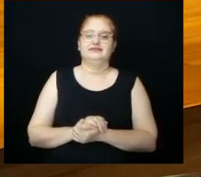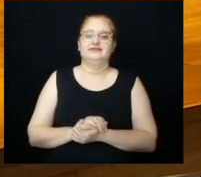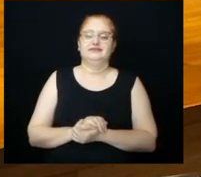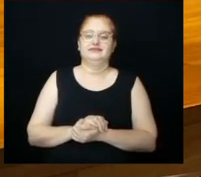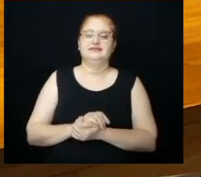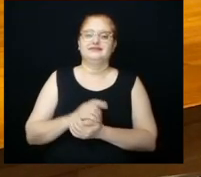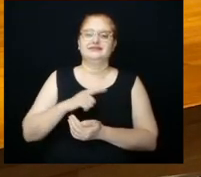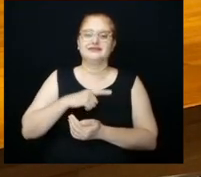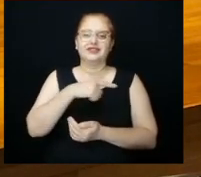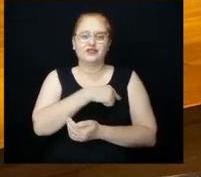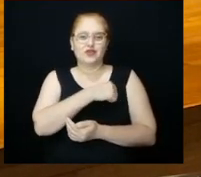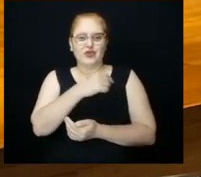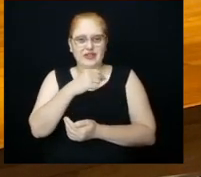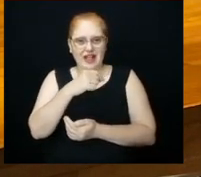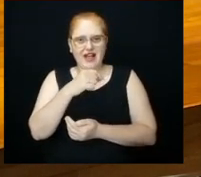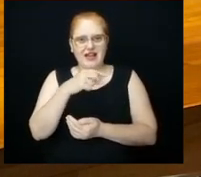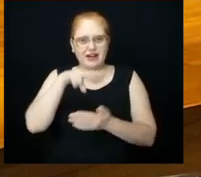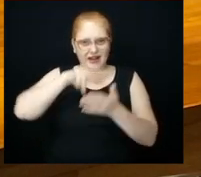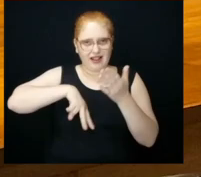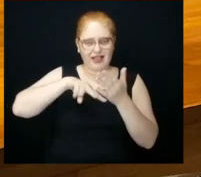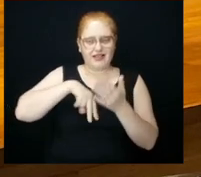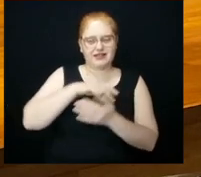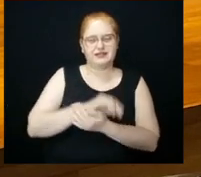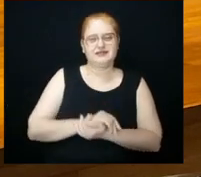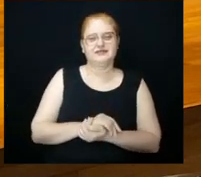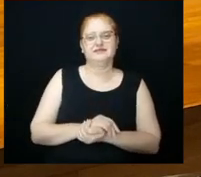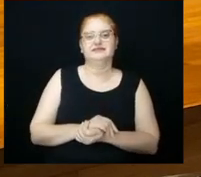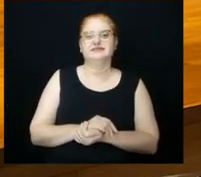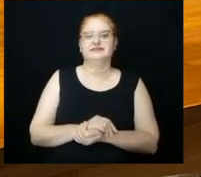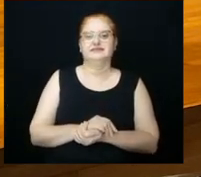Temos voluntários, voluntária?